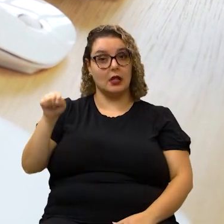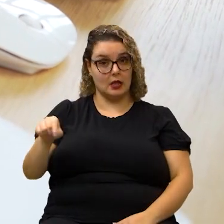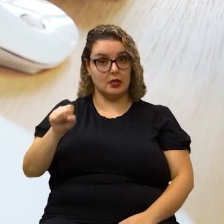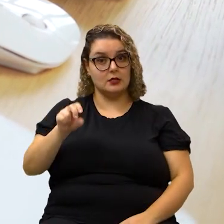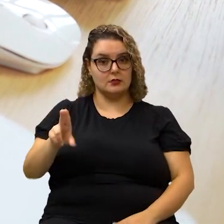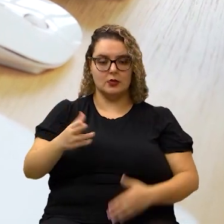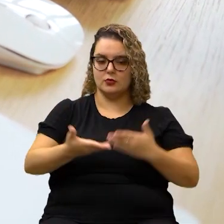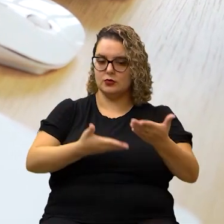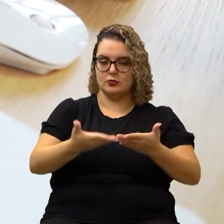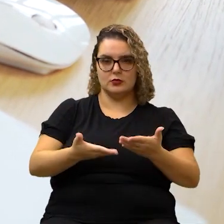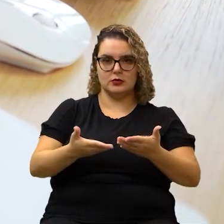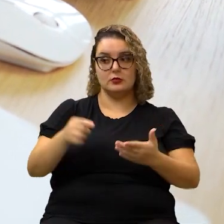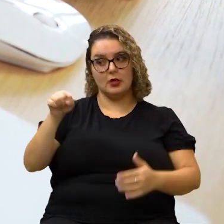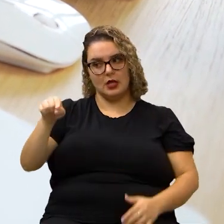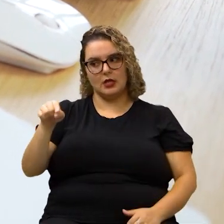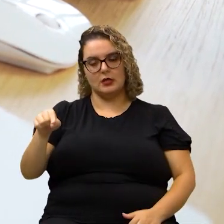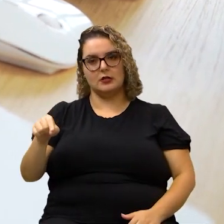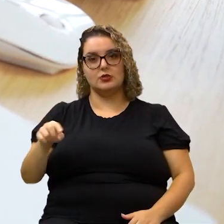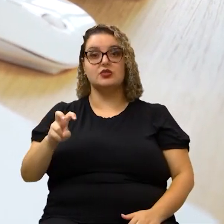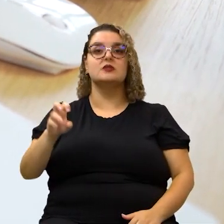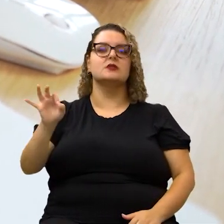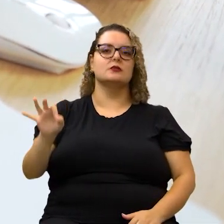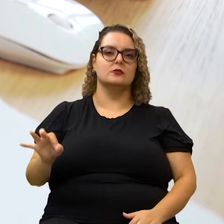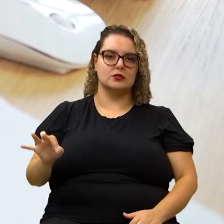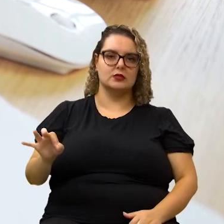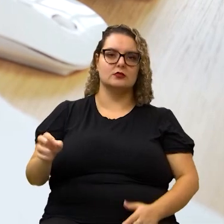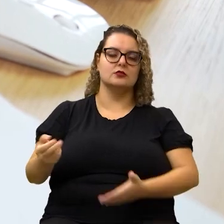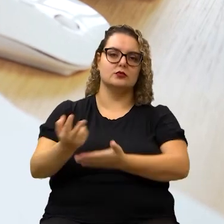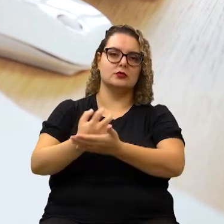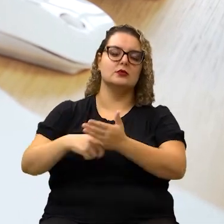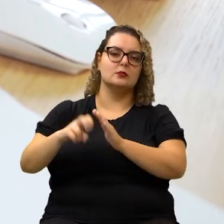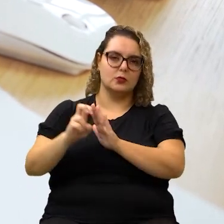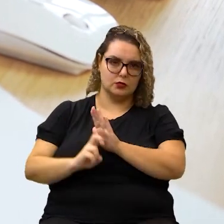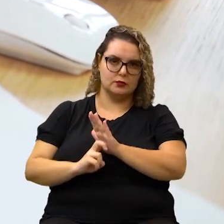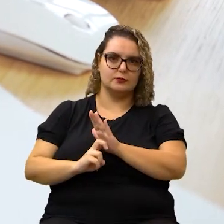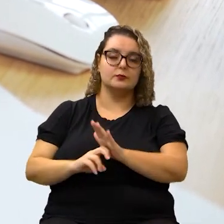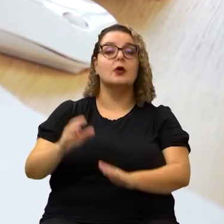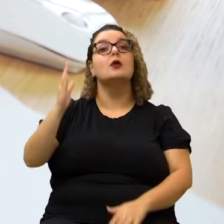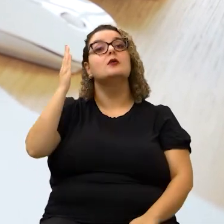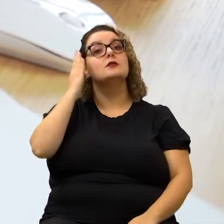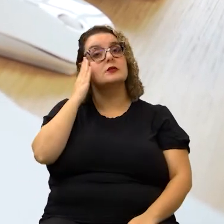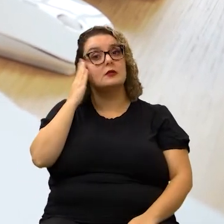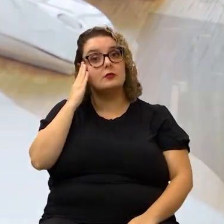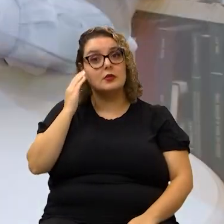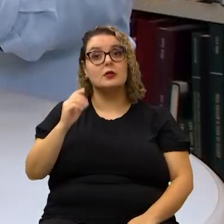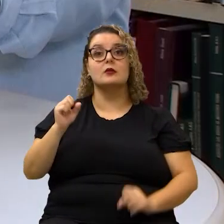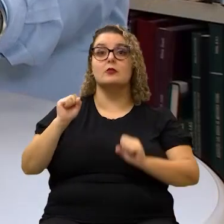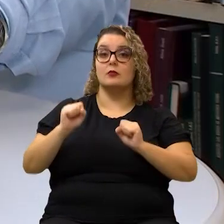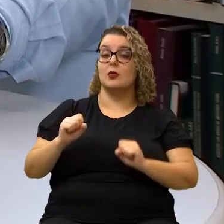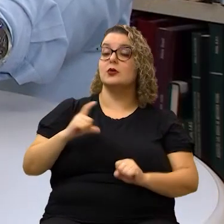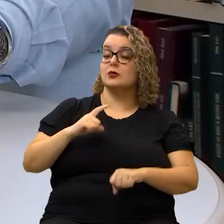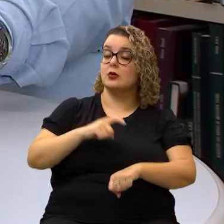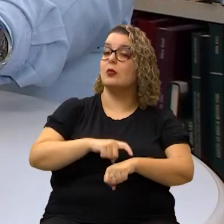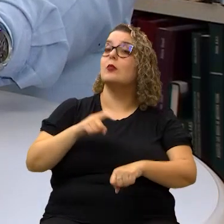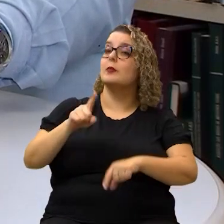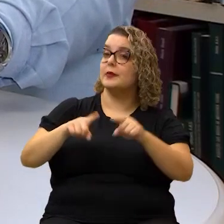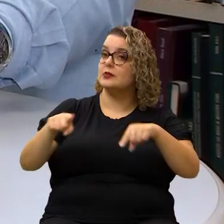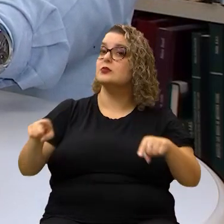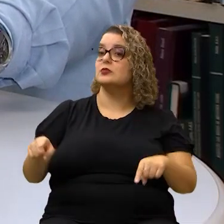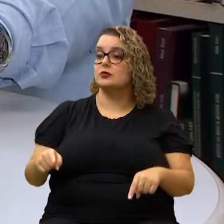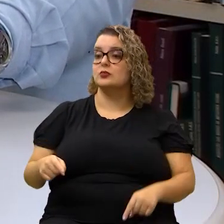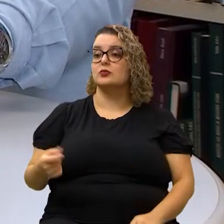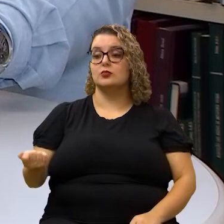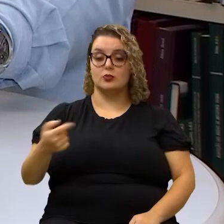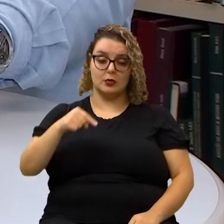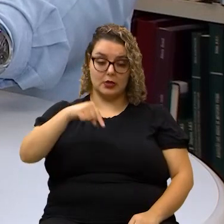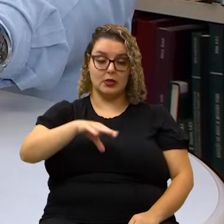Sumaré esse mesmo serviço tenha tributação de 5%. Então eu tenho que saber que eu posso ter um cenário diverso do que